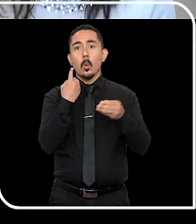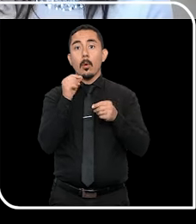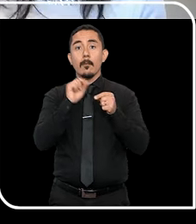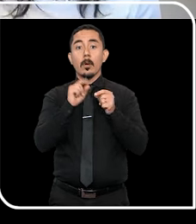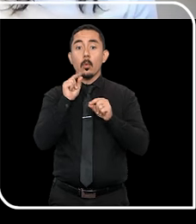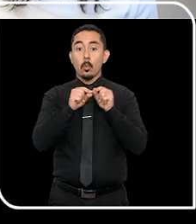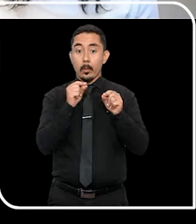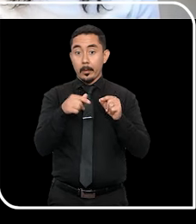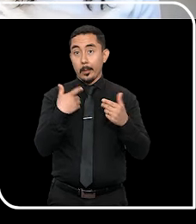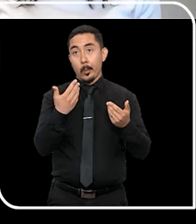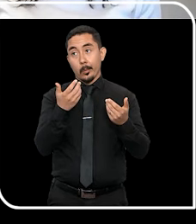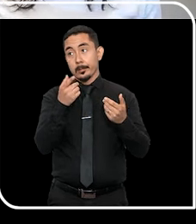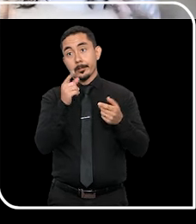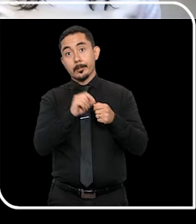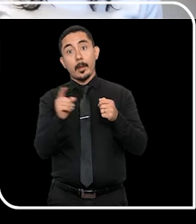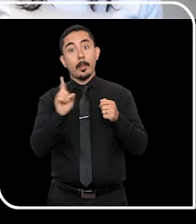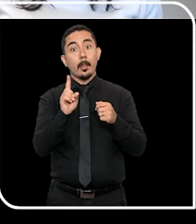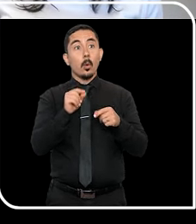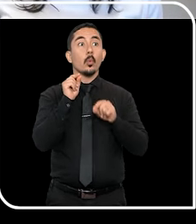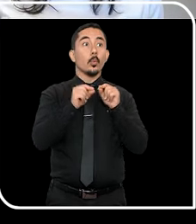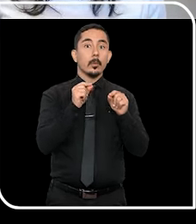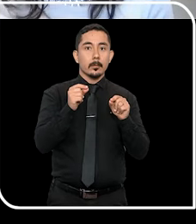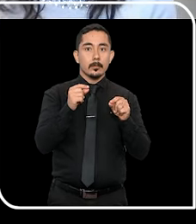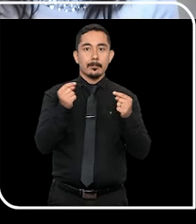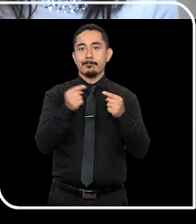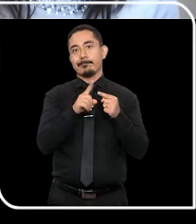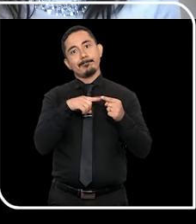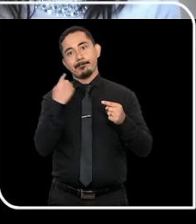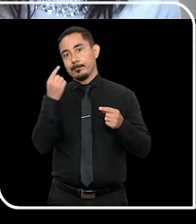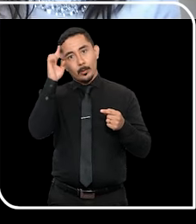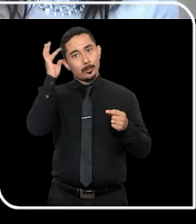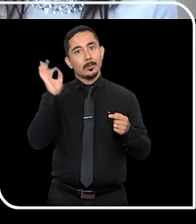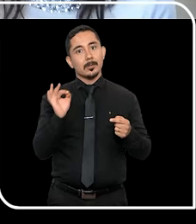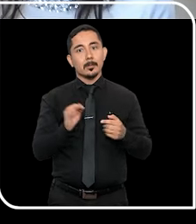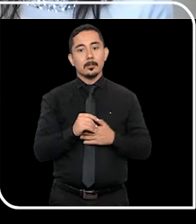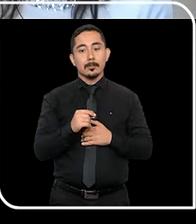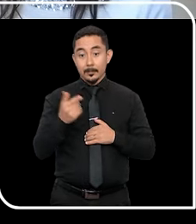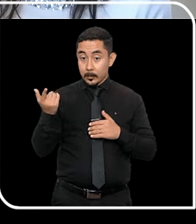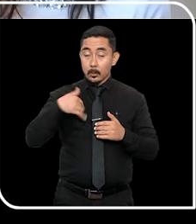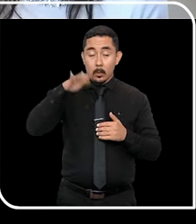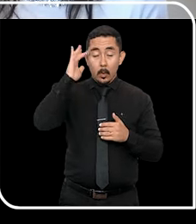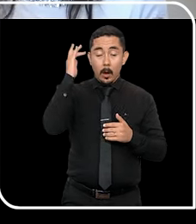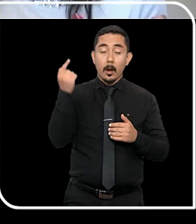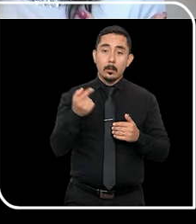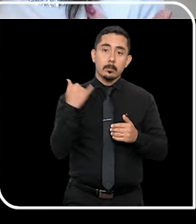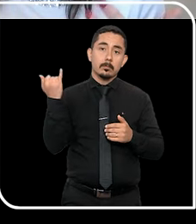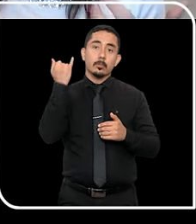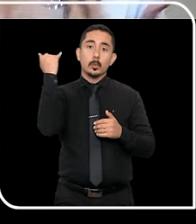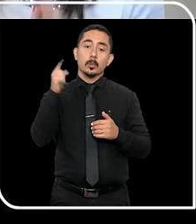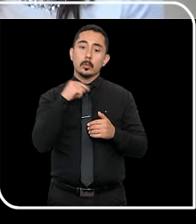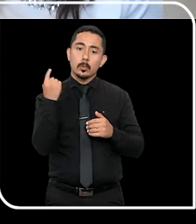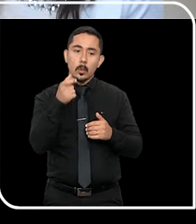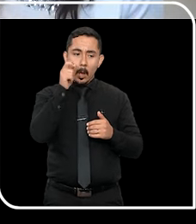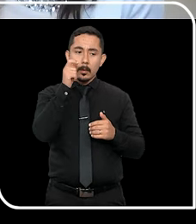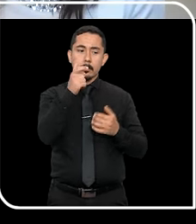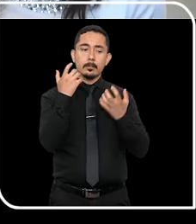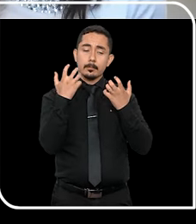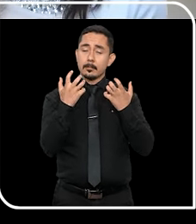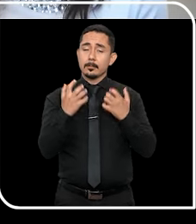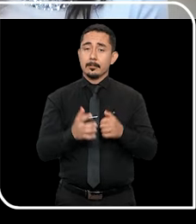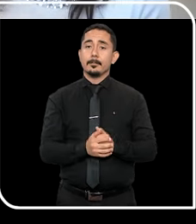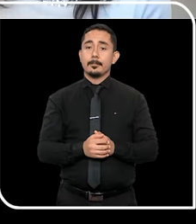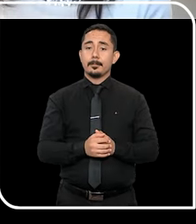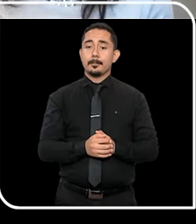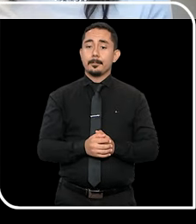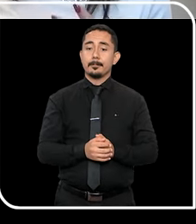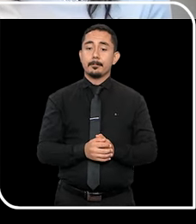que que a gente não faz já mostra que a gente não sabe como fazê-lo e eu acho que o primeiro ponto de relevância é a gente tá interessado nisso